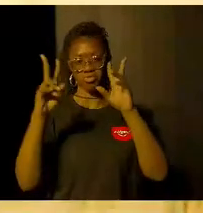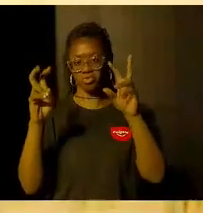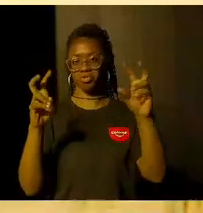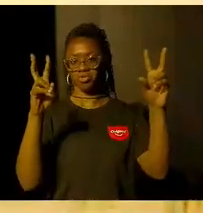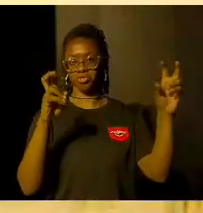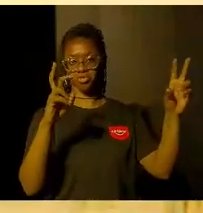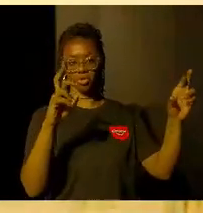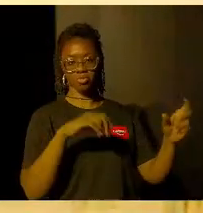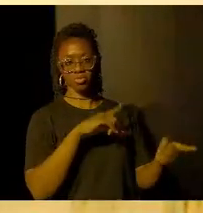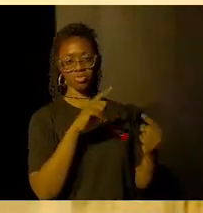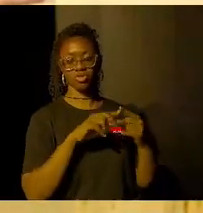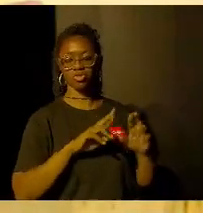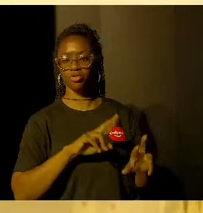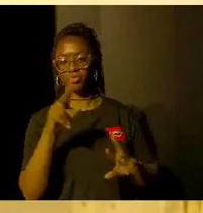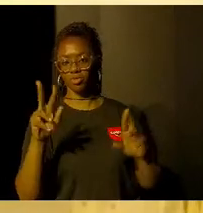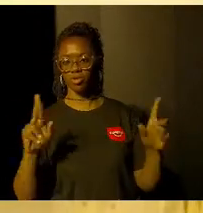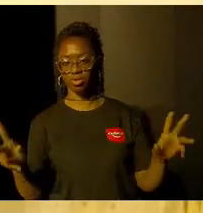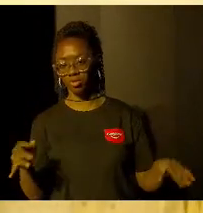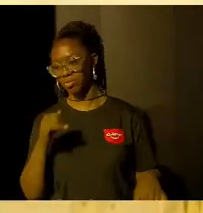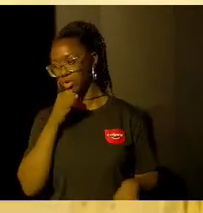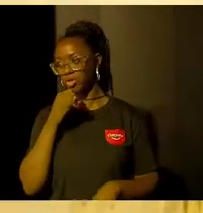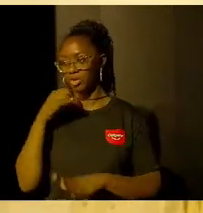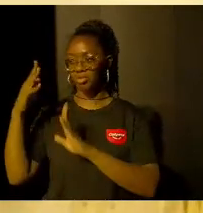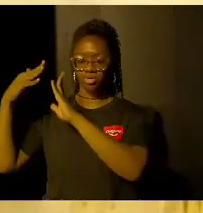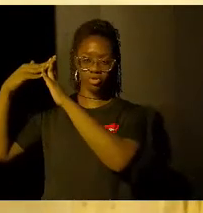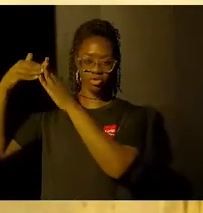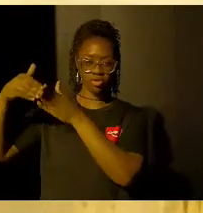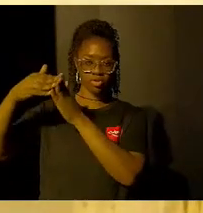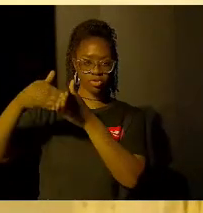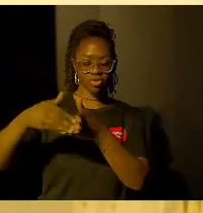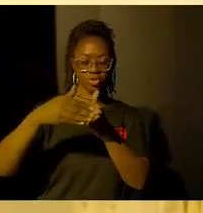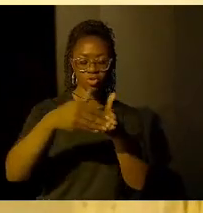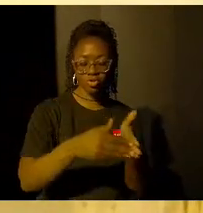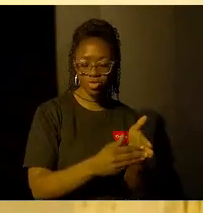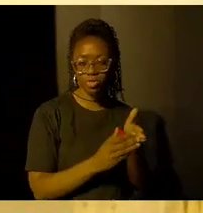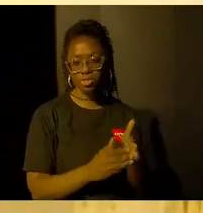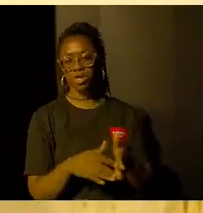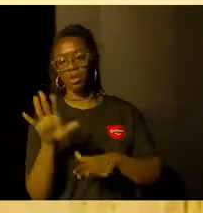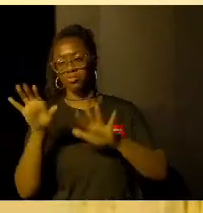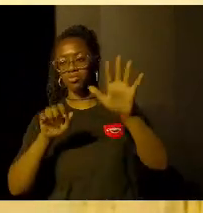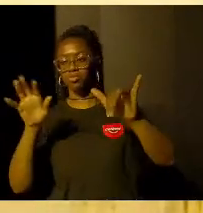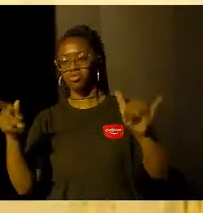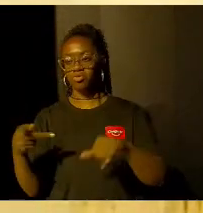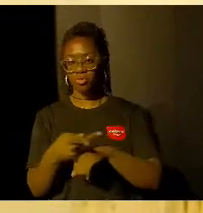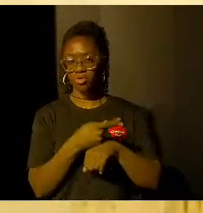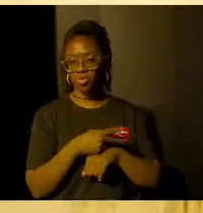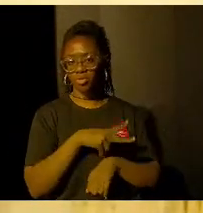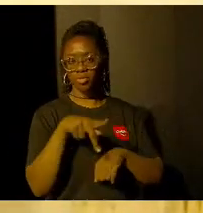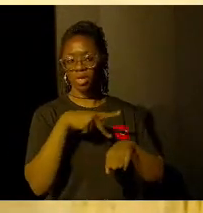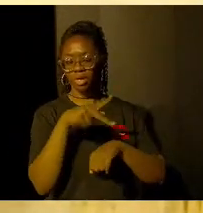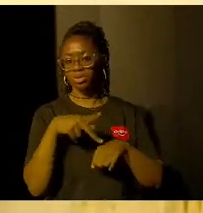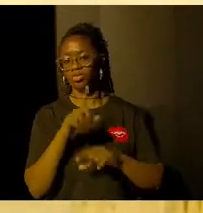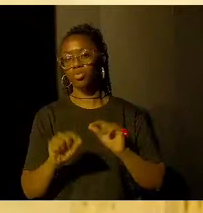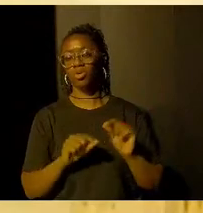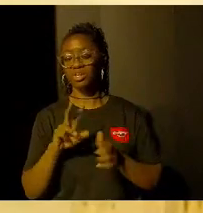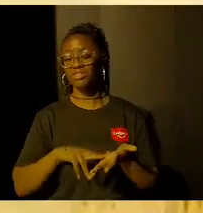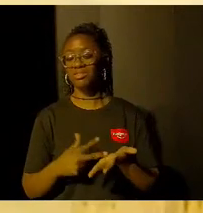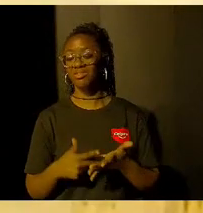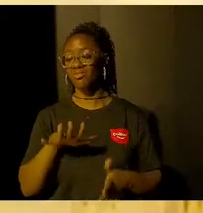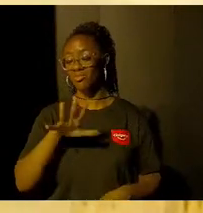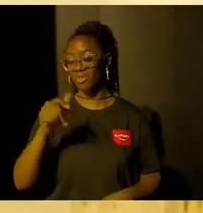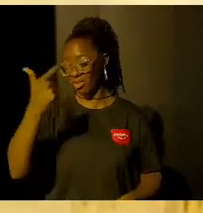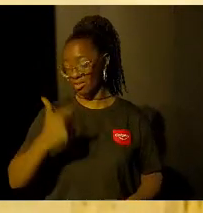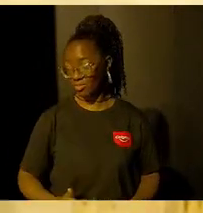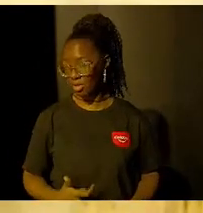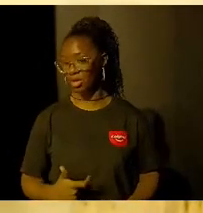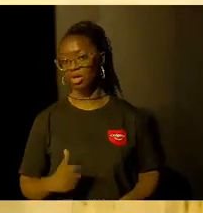como a Diares para a busca e procura de raízes O que significa ser africano O que que significa ser